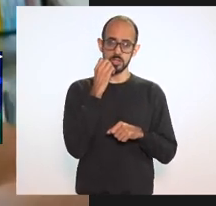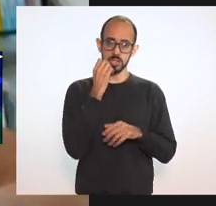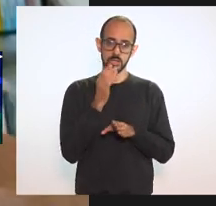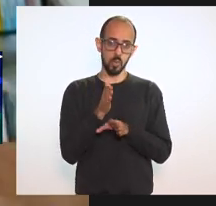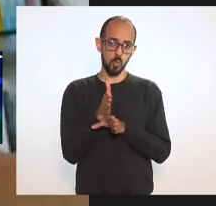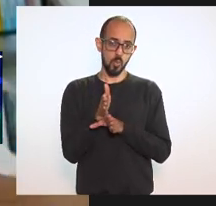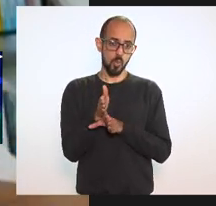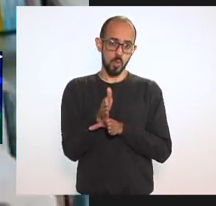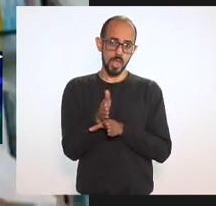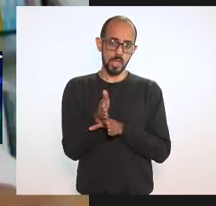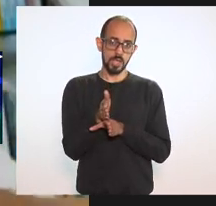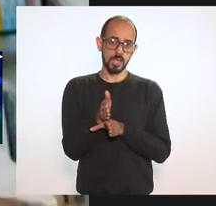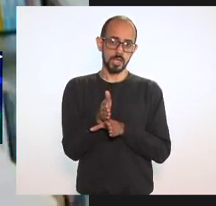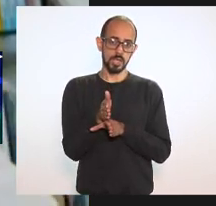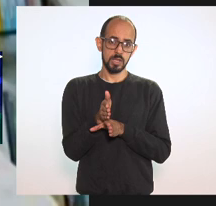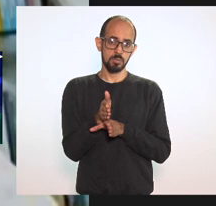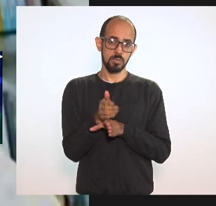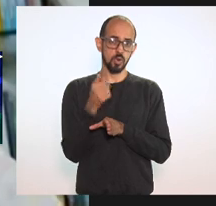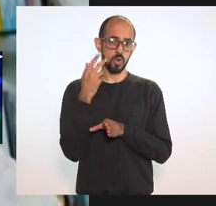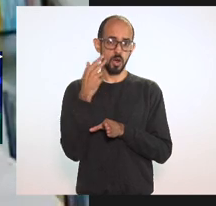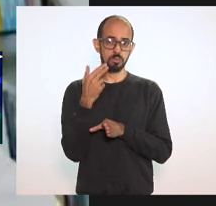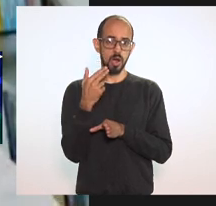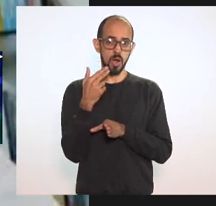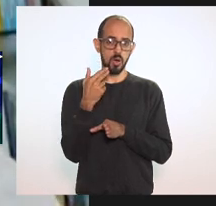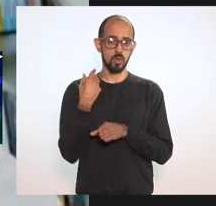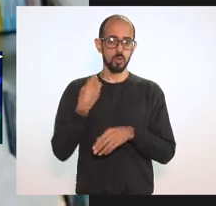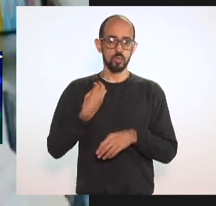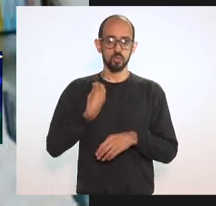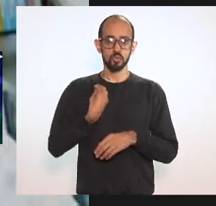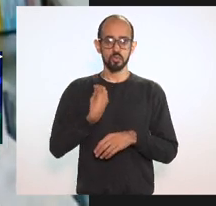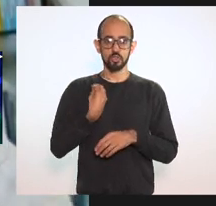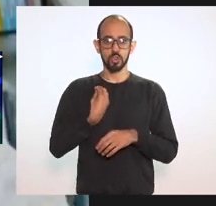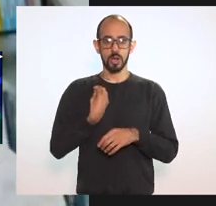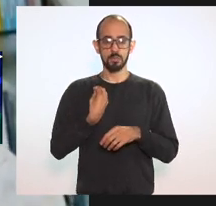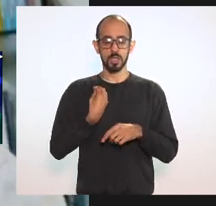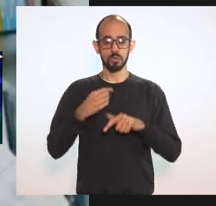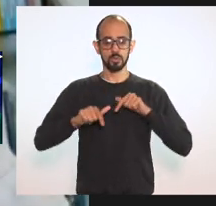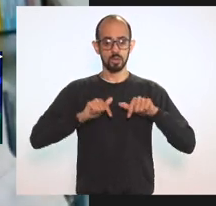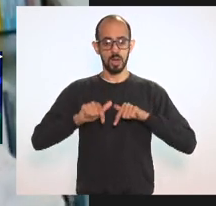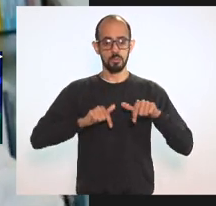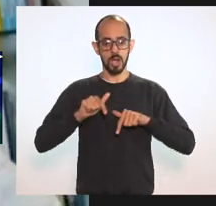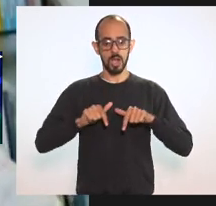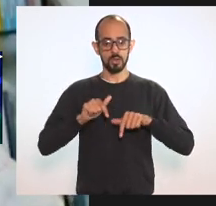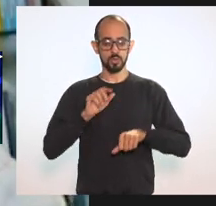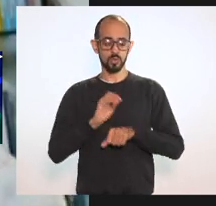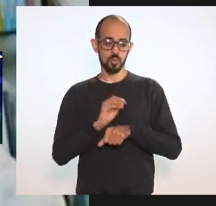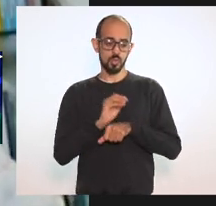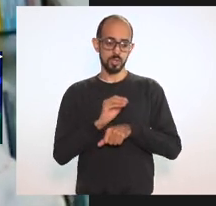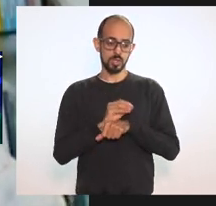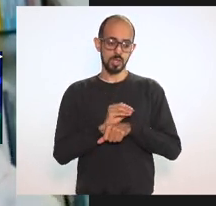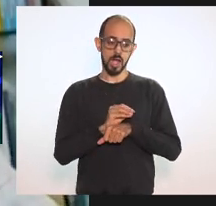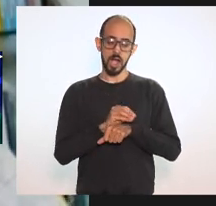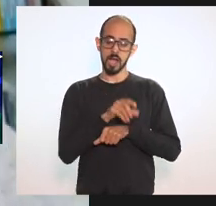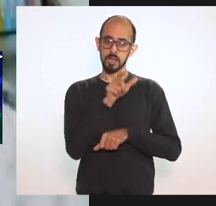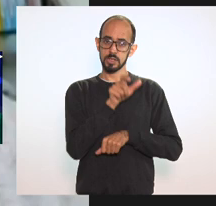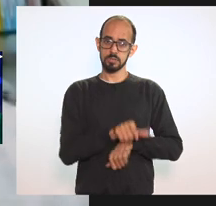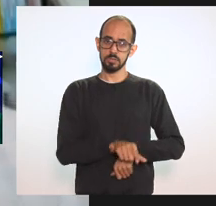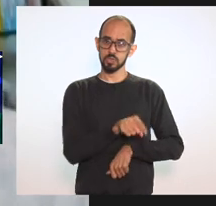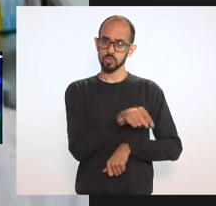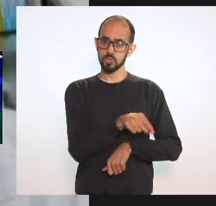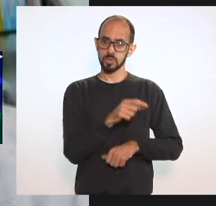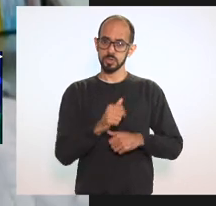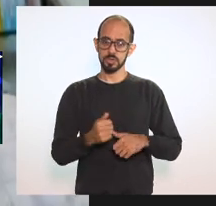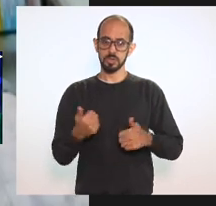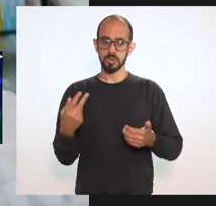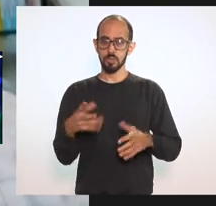e empregos o cuidado a dignidade das pessoas que estão sendo